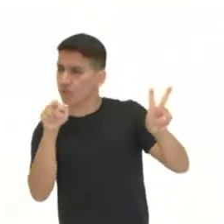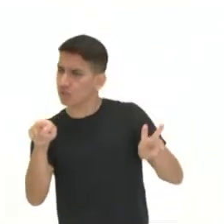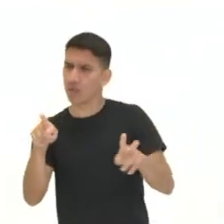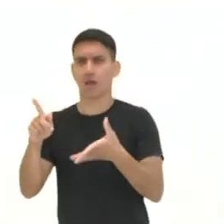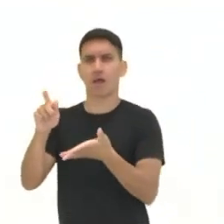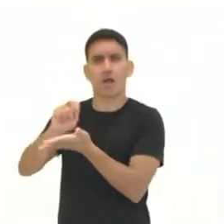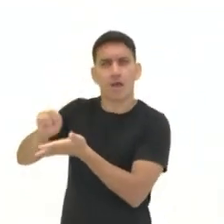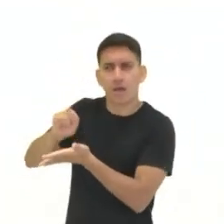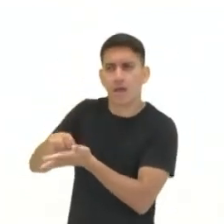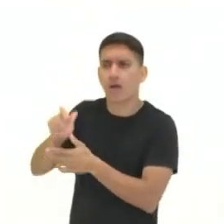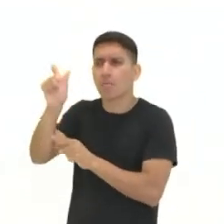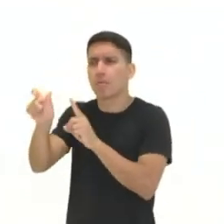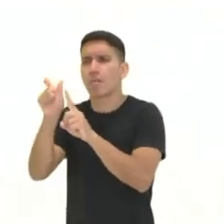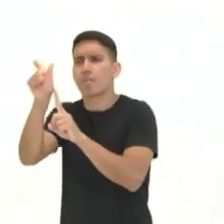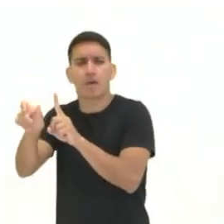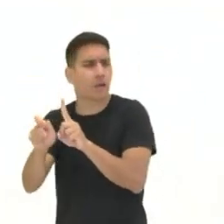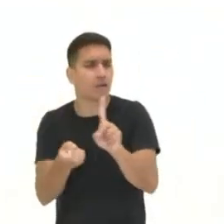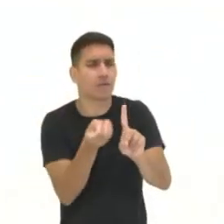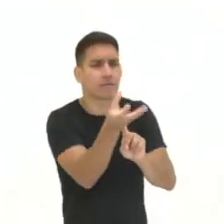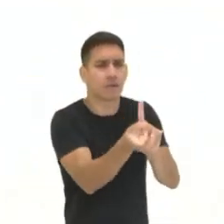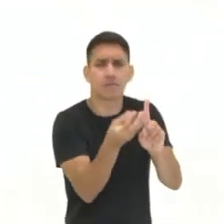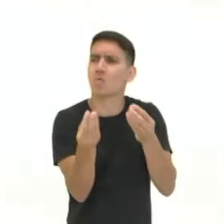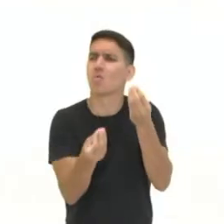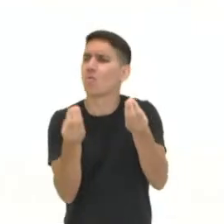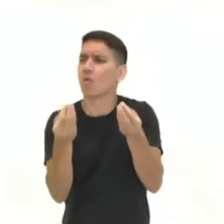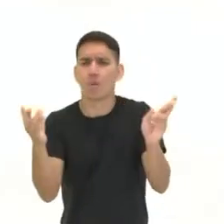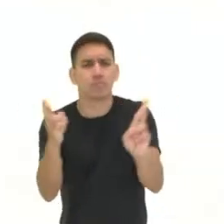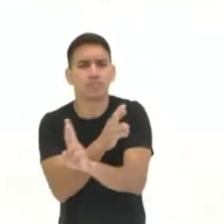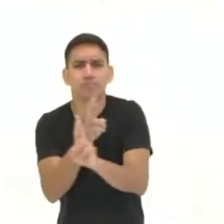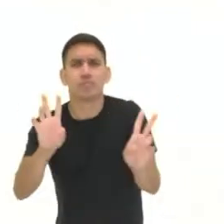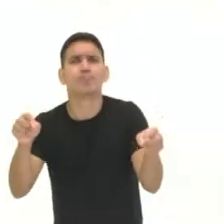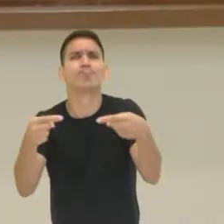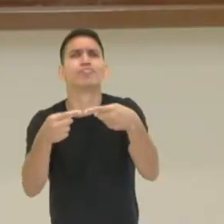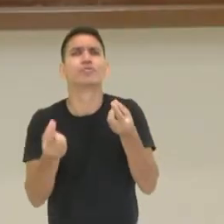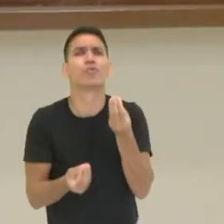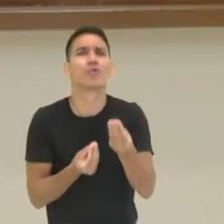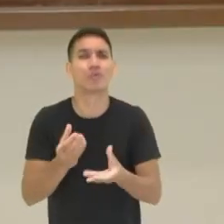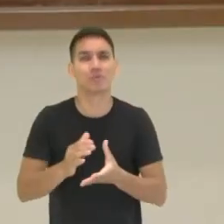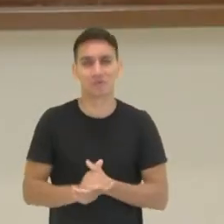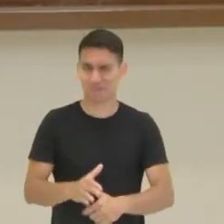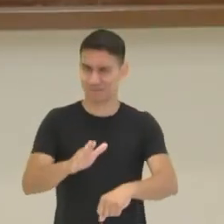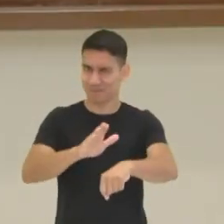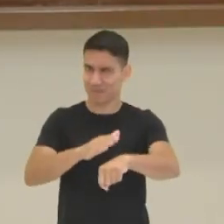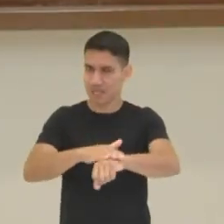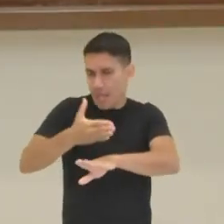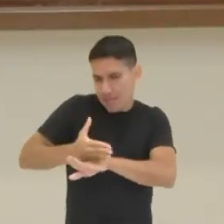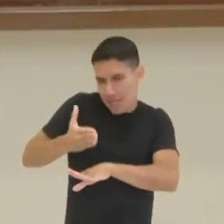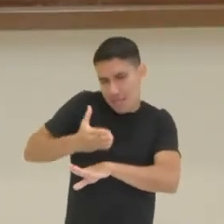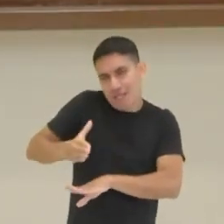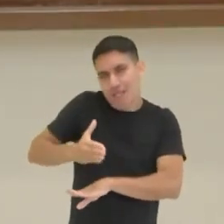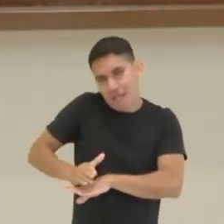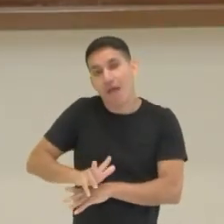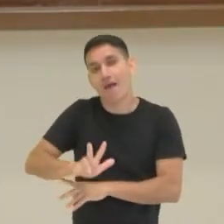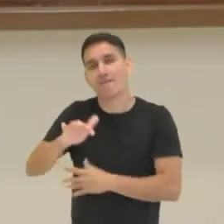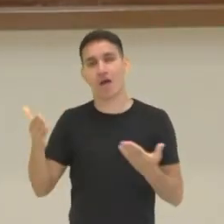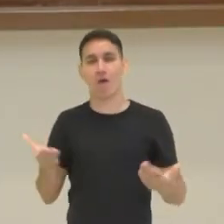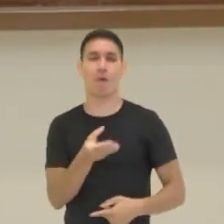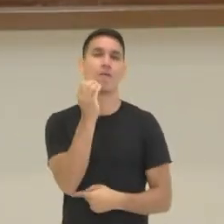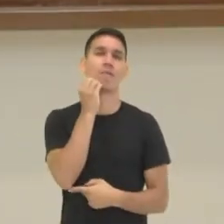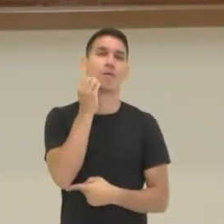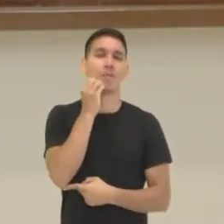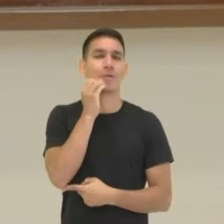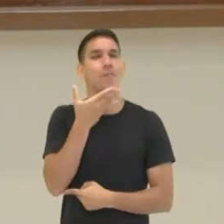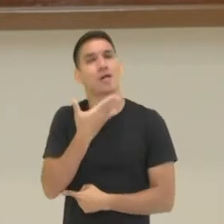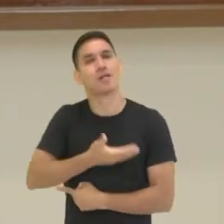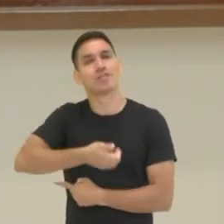é possível fazer essa articulação? E vocês vão ter também um momento aí de treinamento, né? Uma oportunidade para melhorar